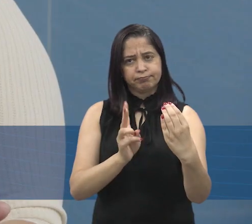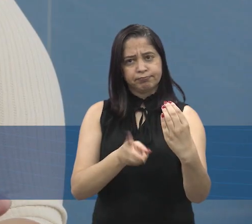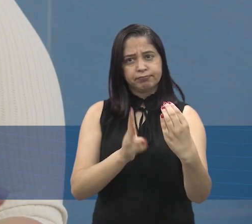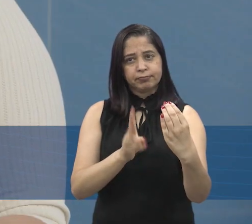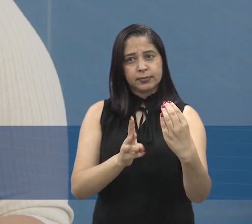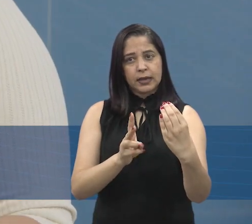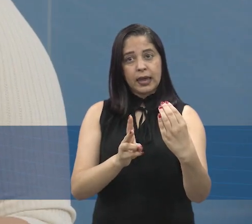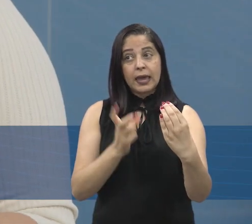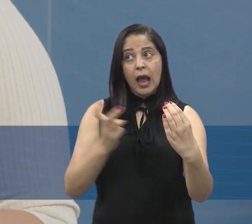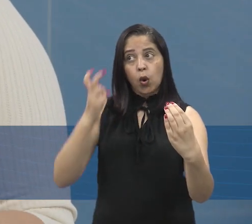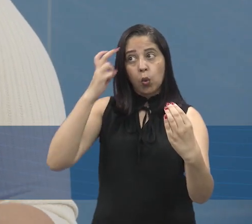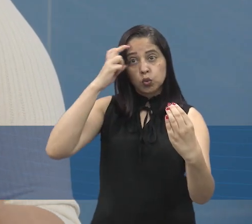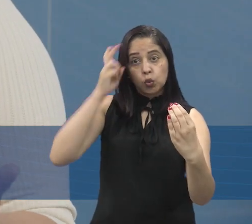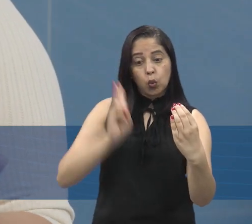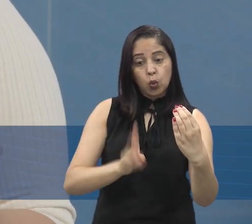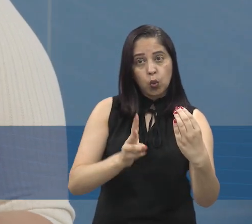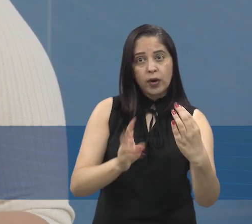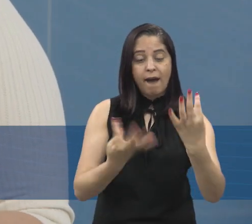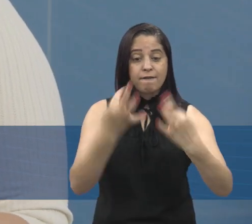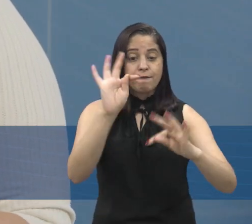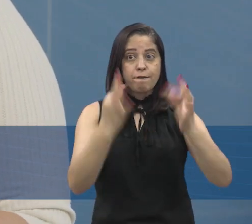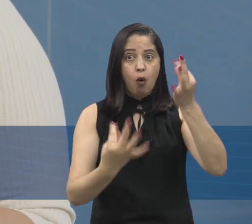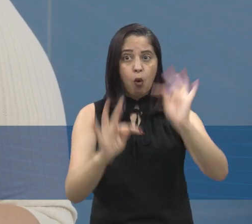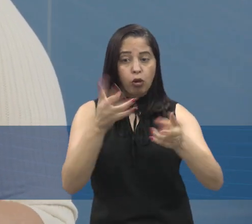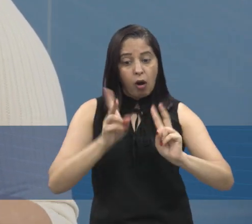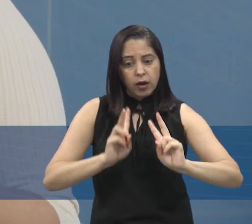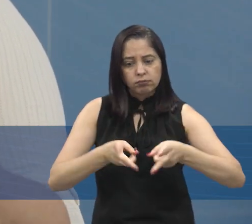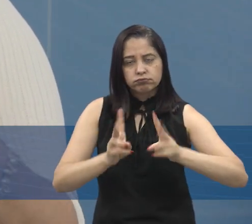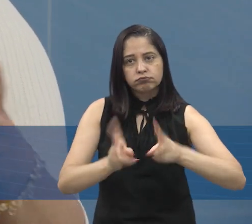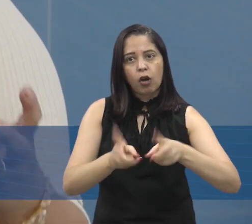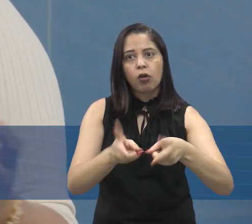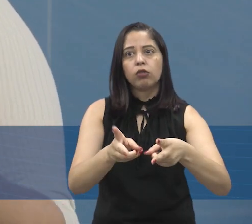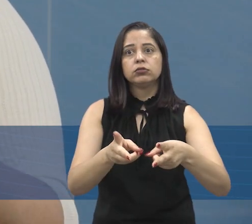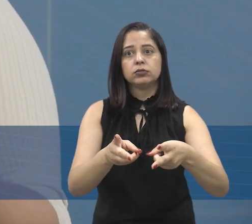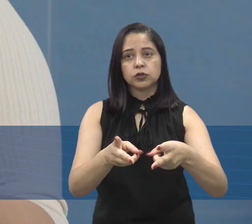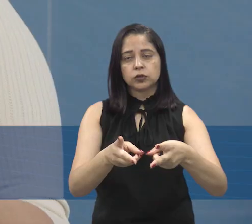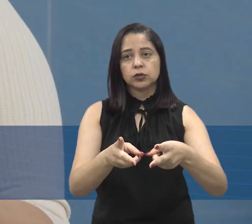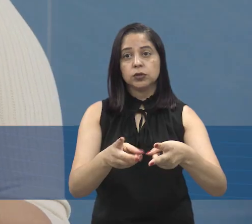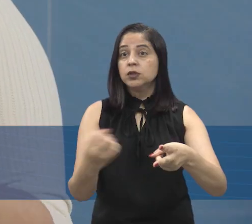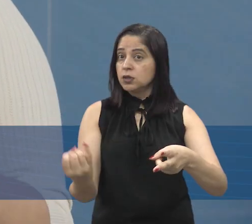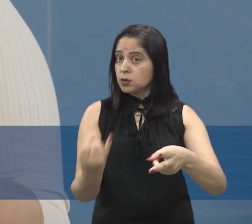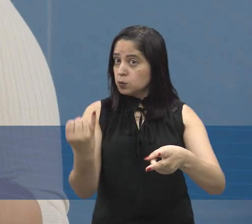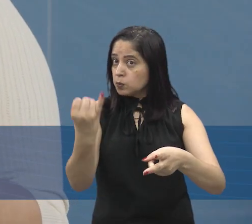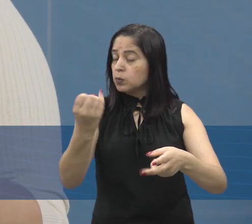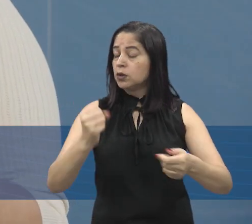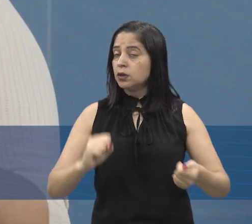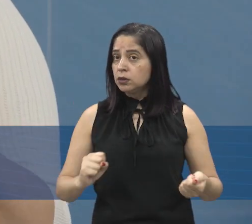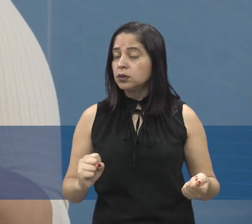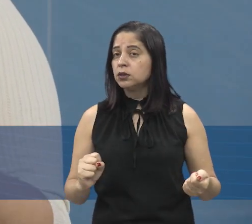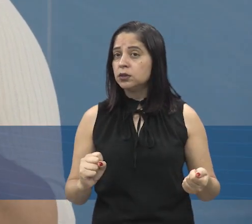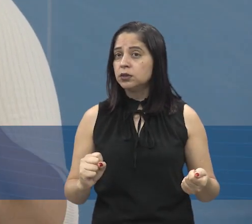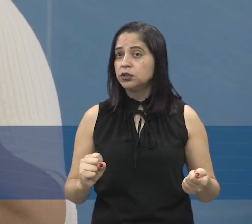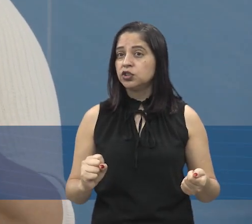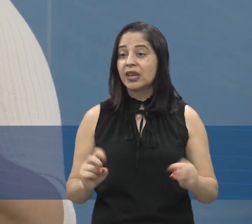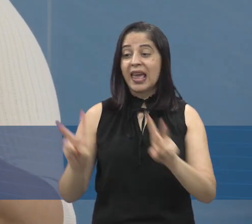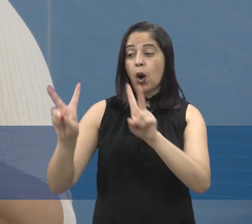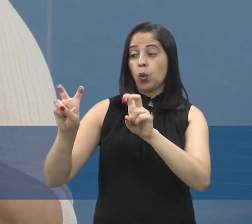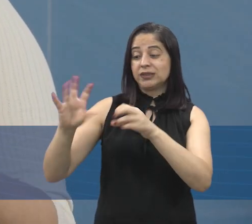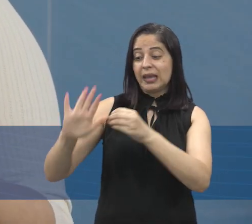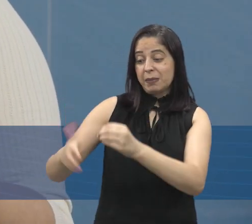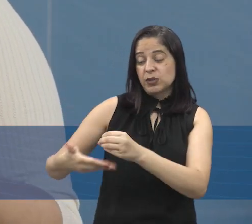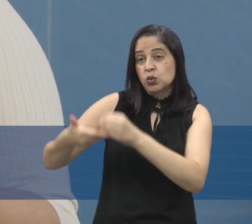visitante. Né? Nós temos aí o turismo de base comunitária que sobrevive, vive e que preserva